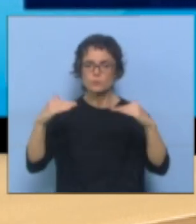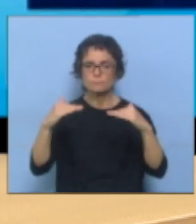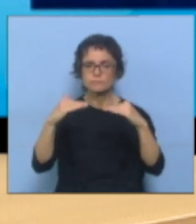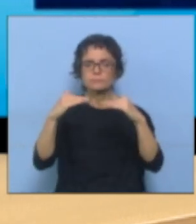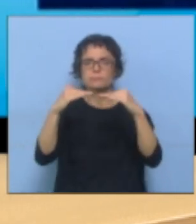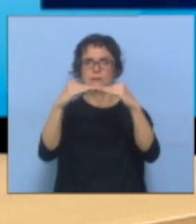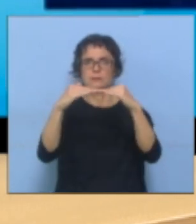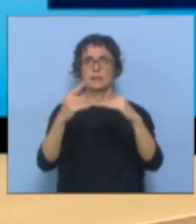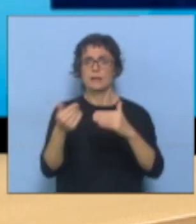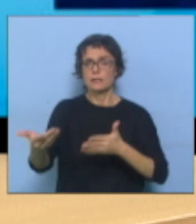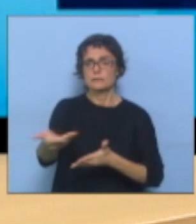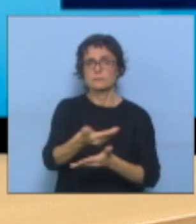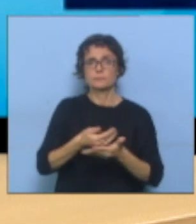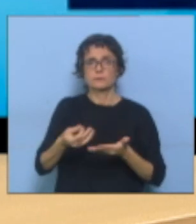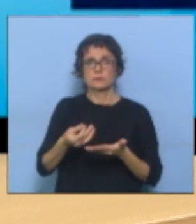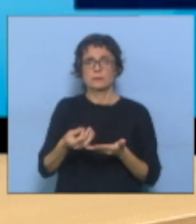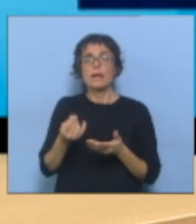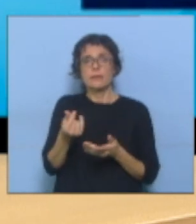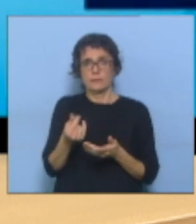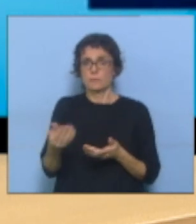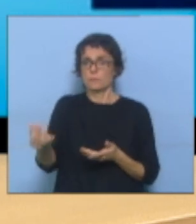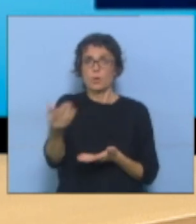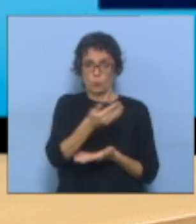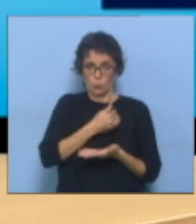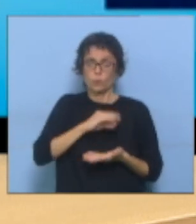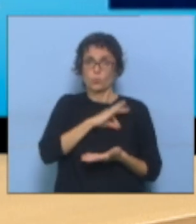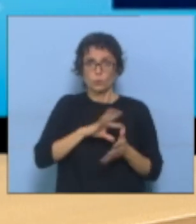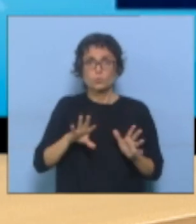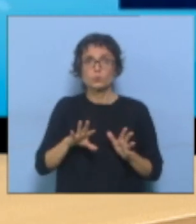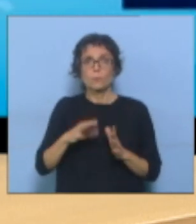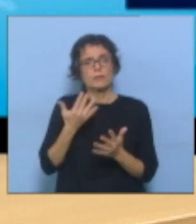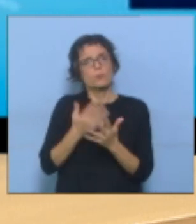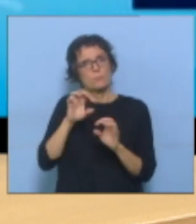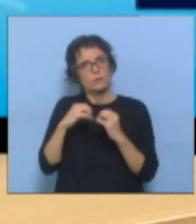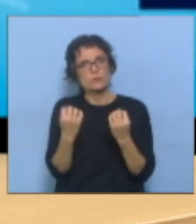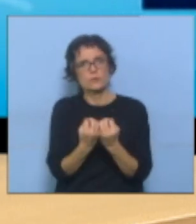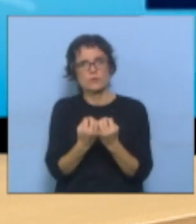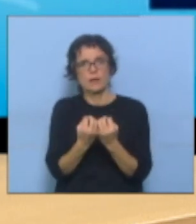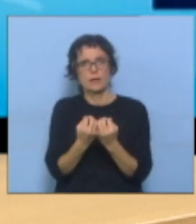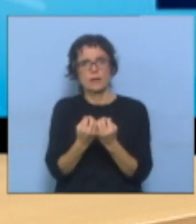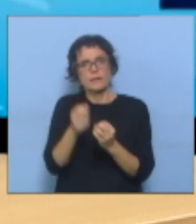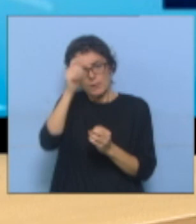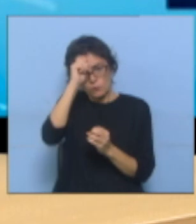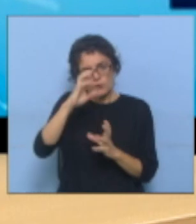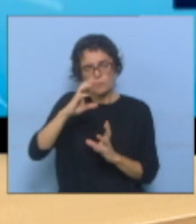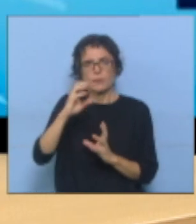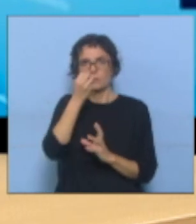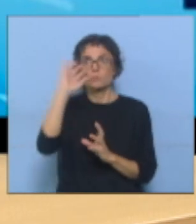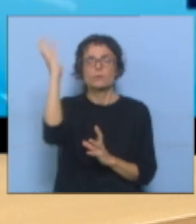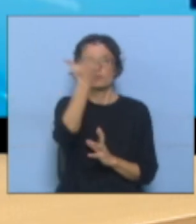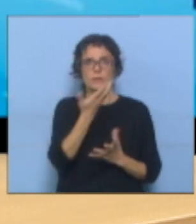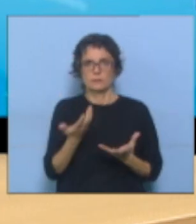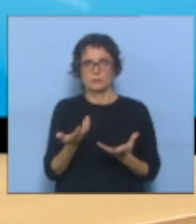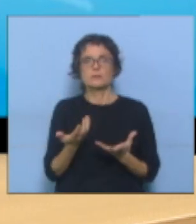compatibilizar lucro com impacto social e valor ecológico, e querem compatibilizar curto prazo com médio e longo